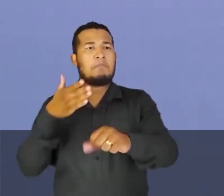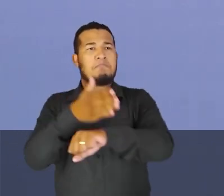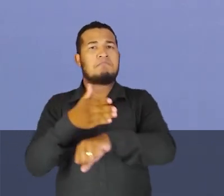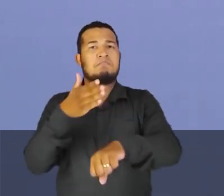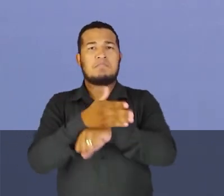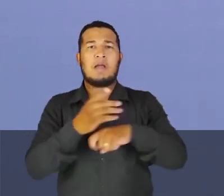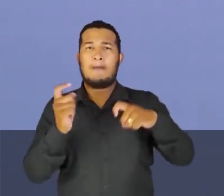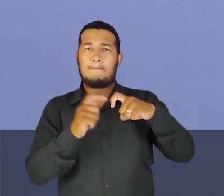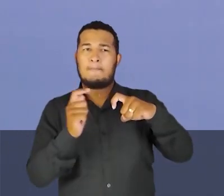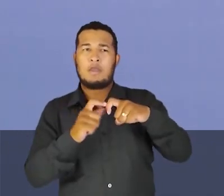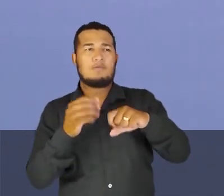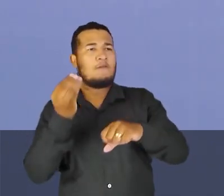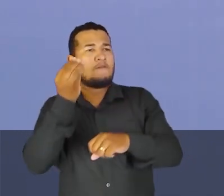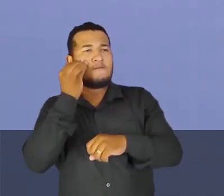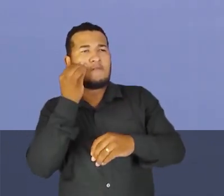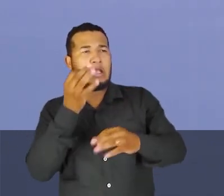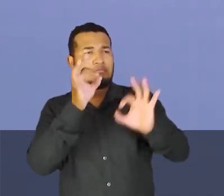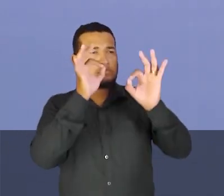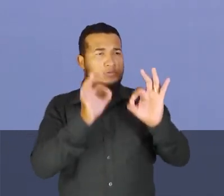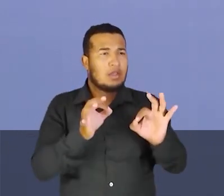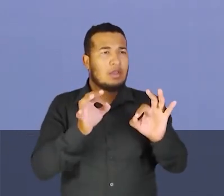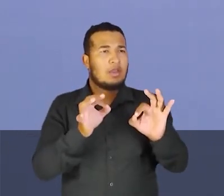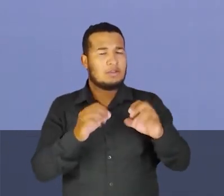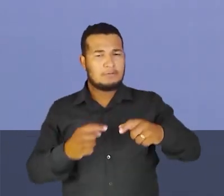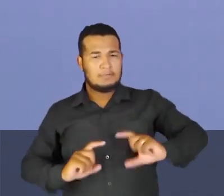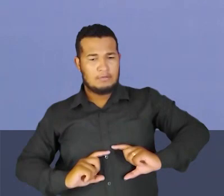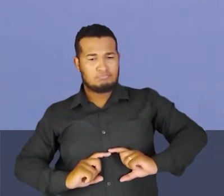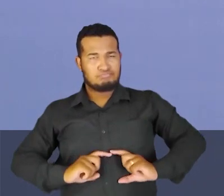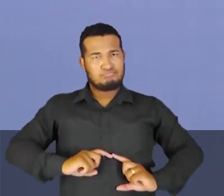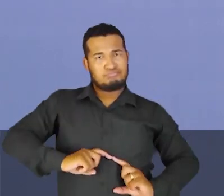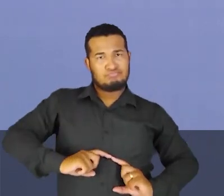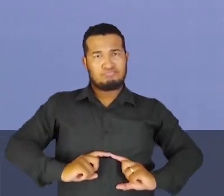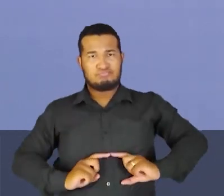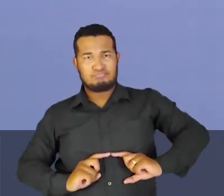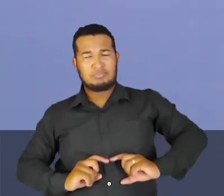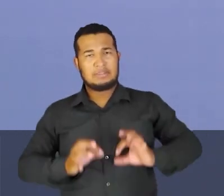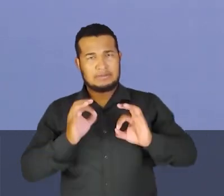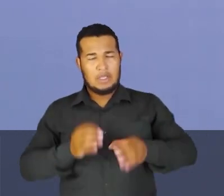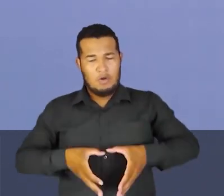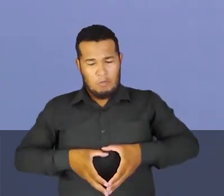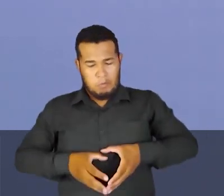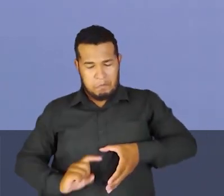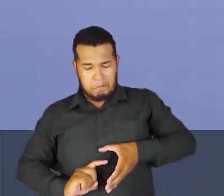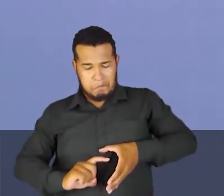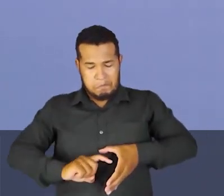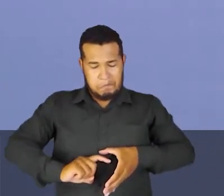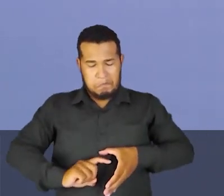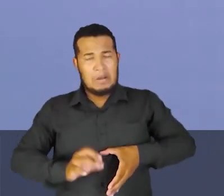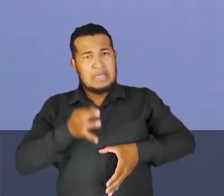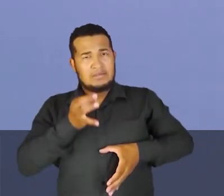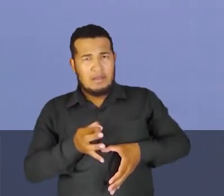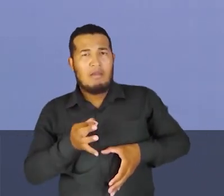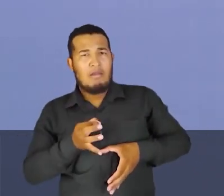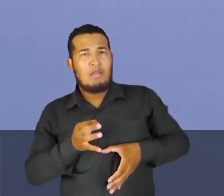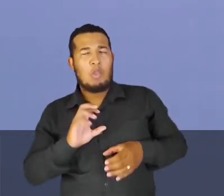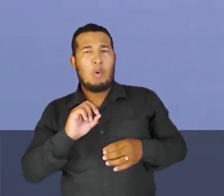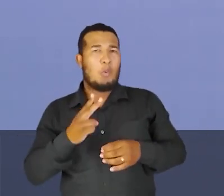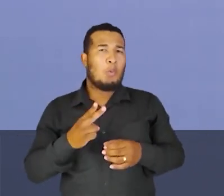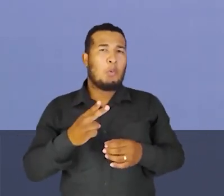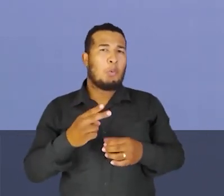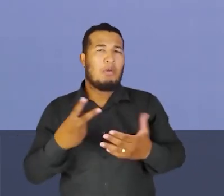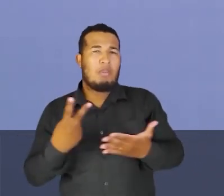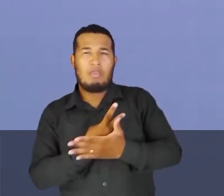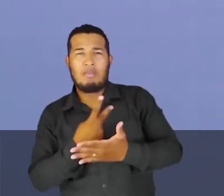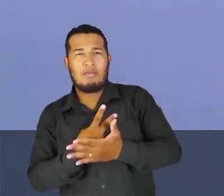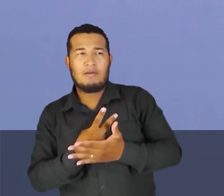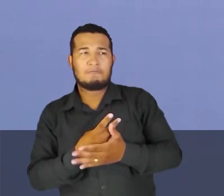o ginecologista para verificar se a posição do dispositivo intrauterino está colocado corretamente, se ele apresenta